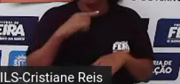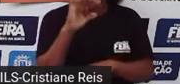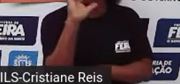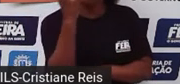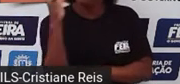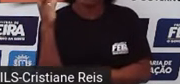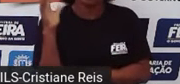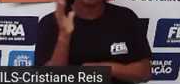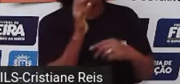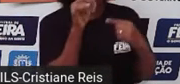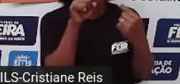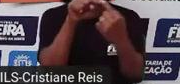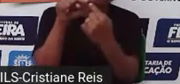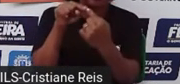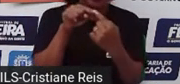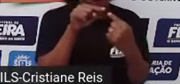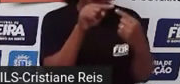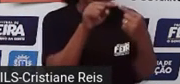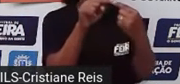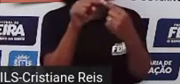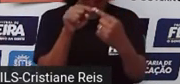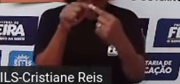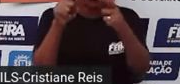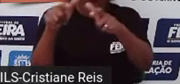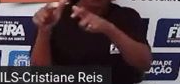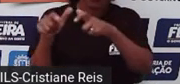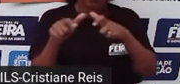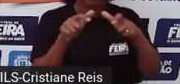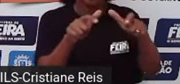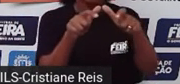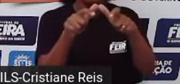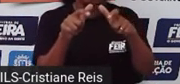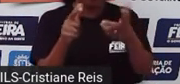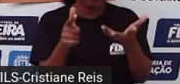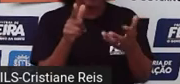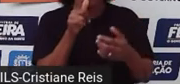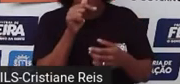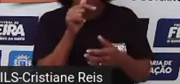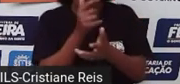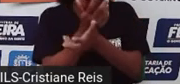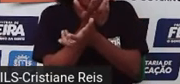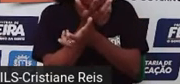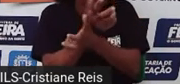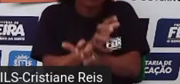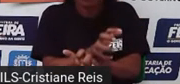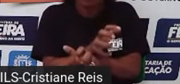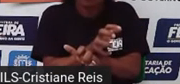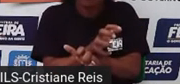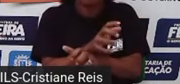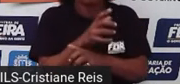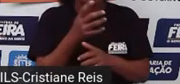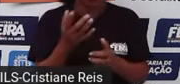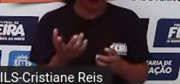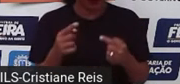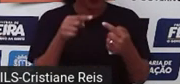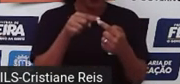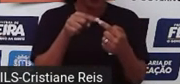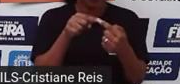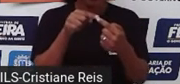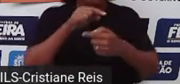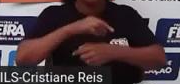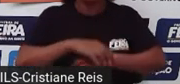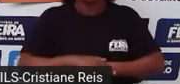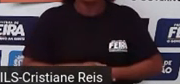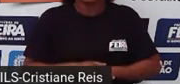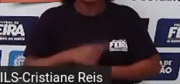adaptadas a essa região suas plantas xerófilas vai que ela se adaptam as áreas né mais ricas então só para a gente entender Olha